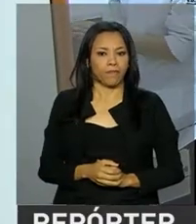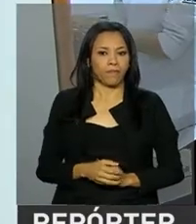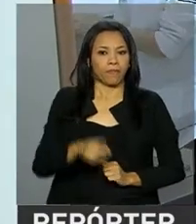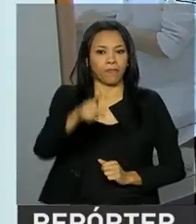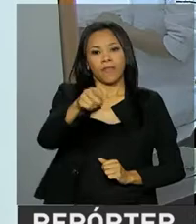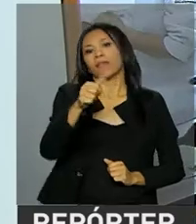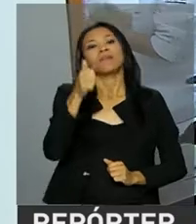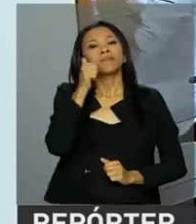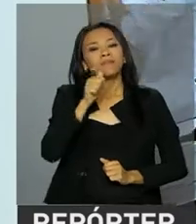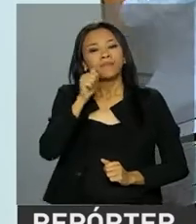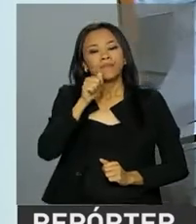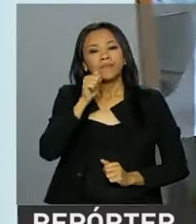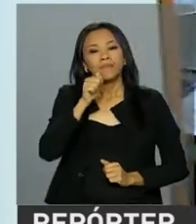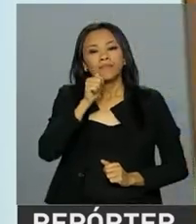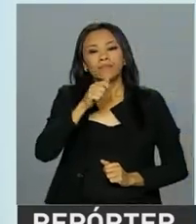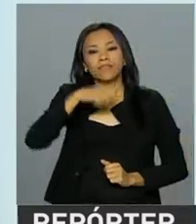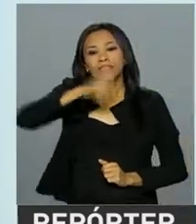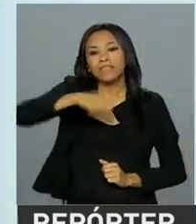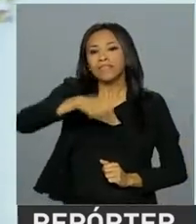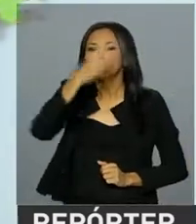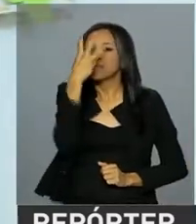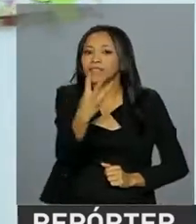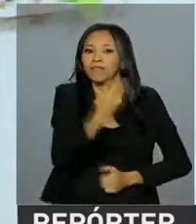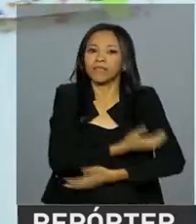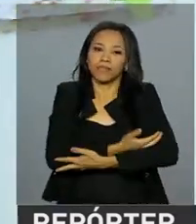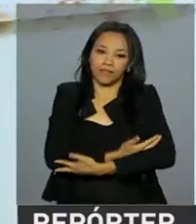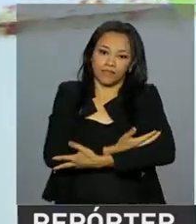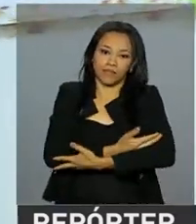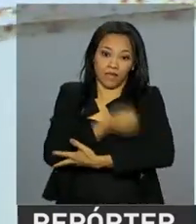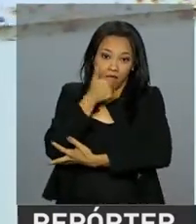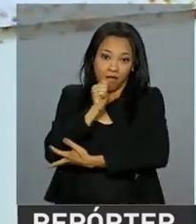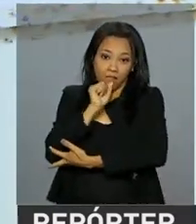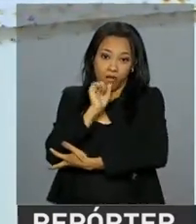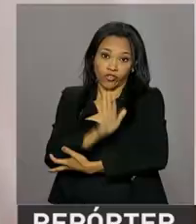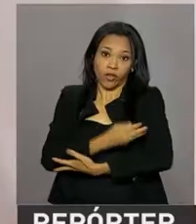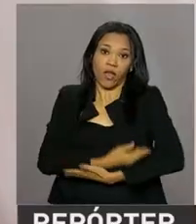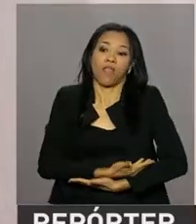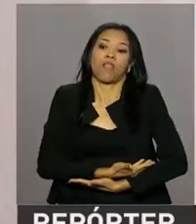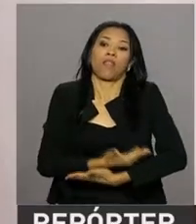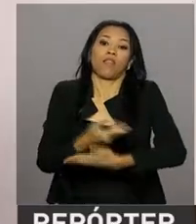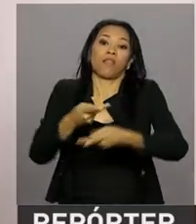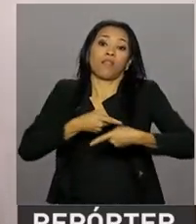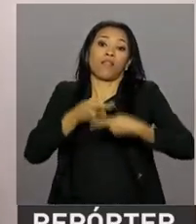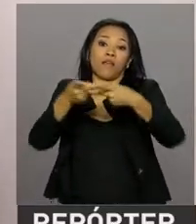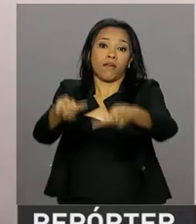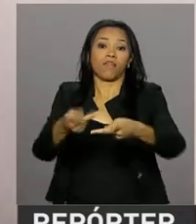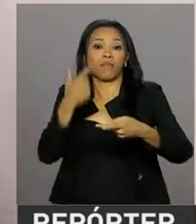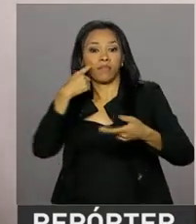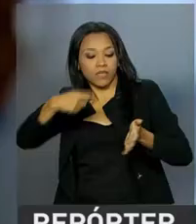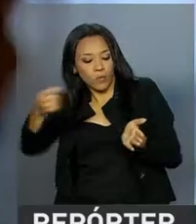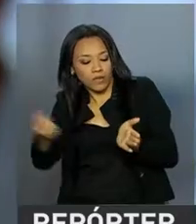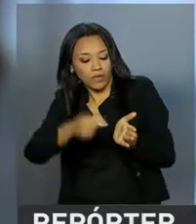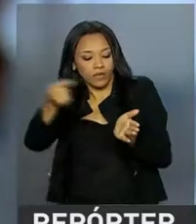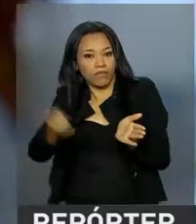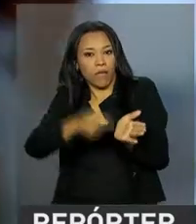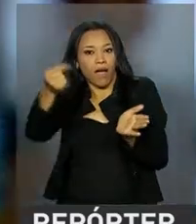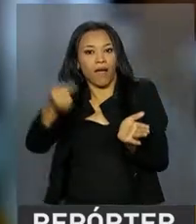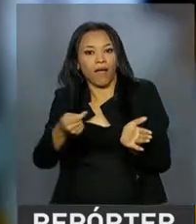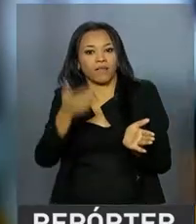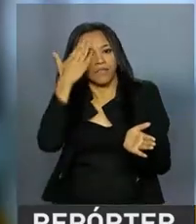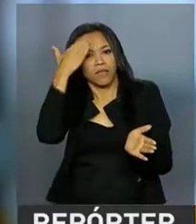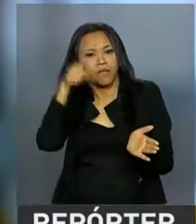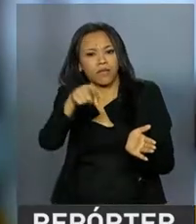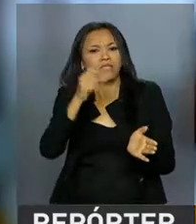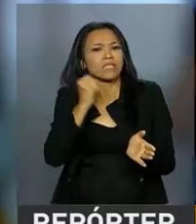Maria Luísa tem 3 dias de nascida e a mãe Heloísa já leva a filha para fazer o teste do pezinho. Vai detectar se